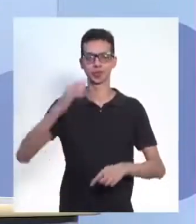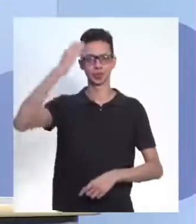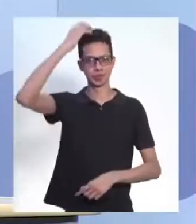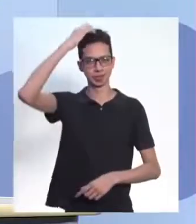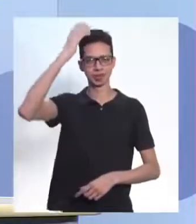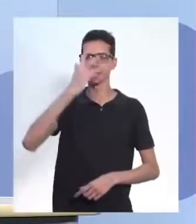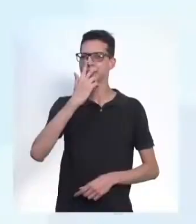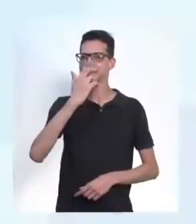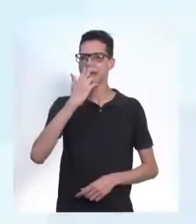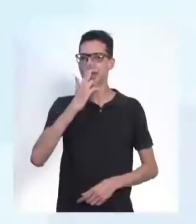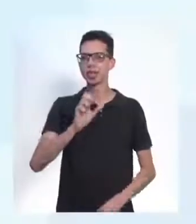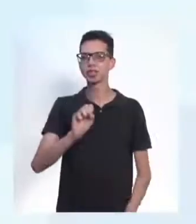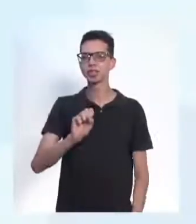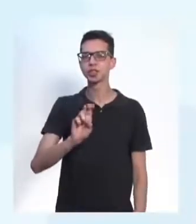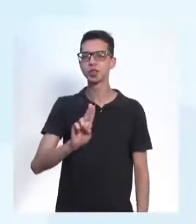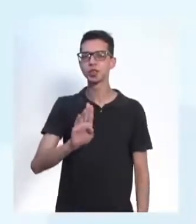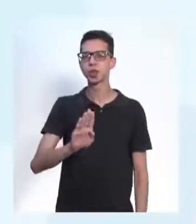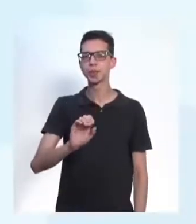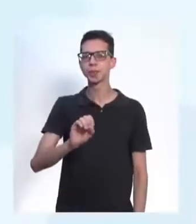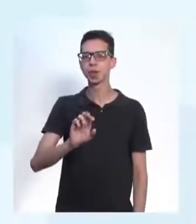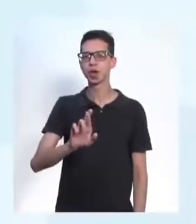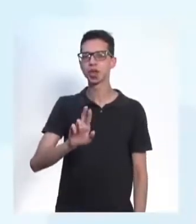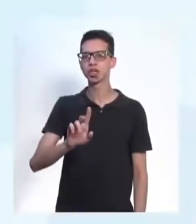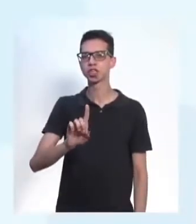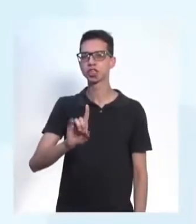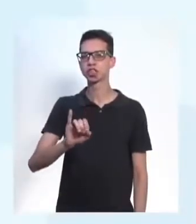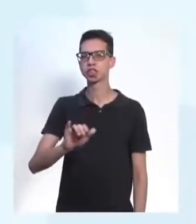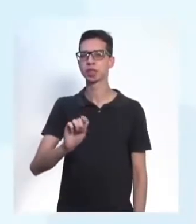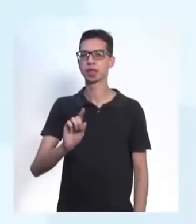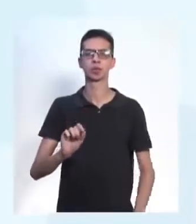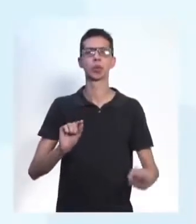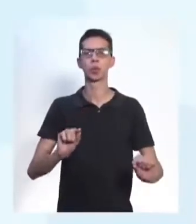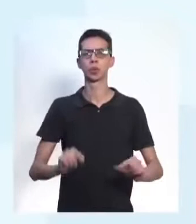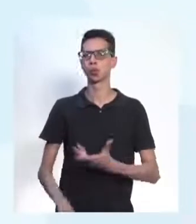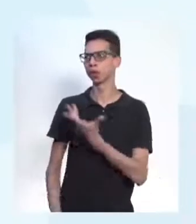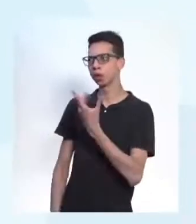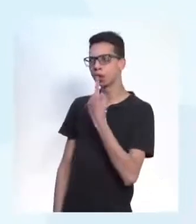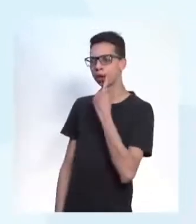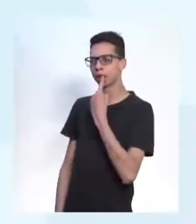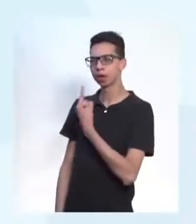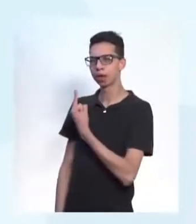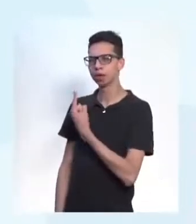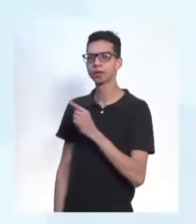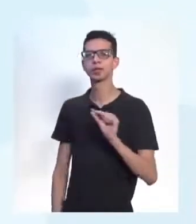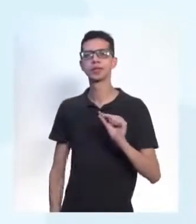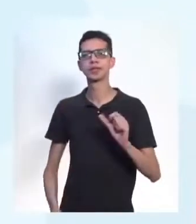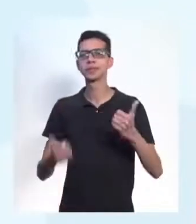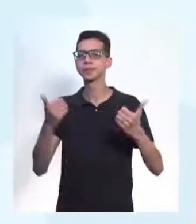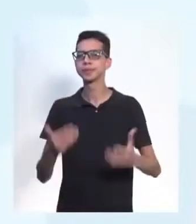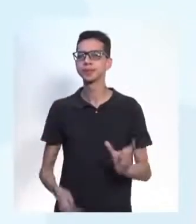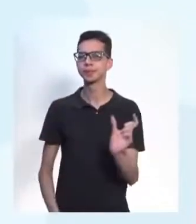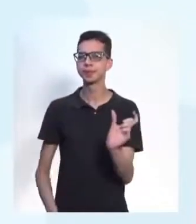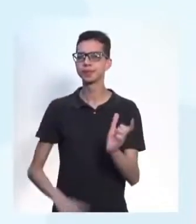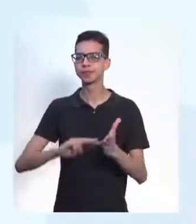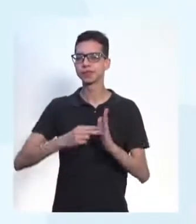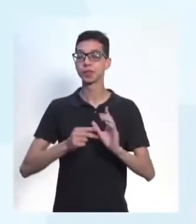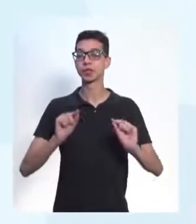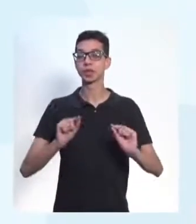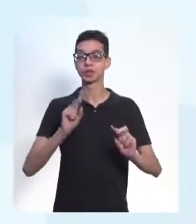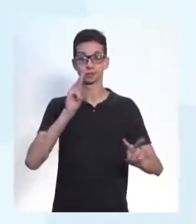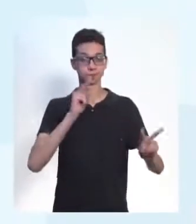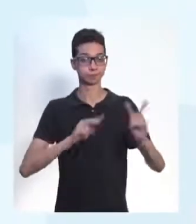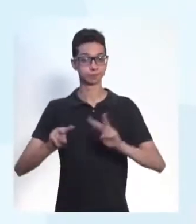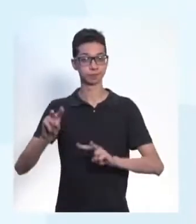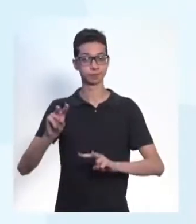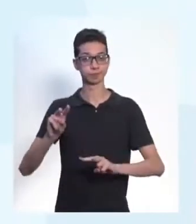subordinada aqui? Hein? Olha só que coisa, essa figura que está aí. Vamos fazer a descrição, Andréia? O que vemos aqui?